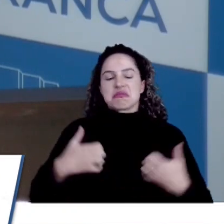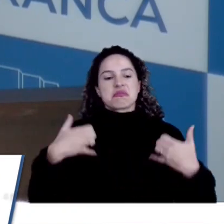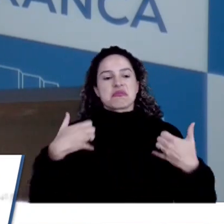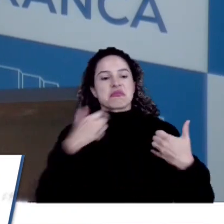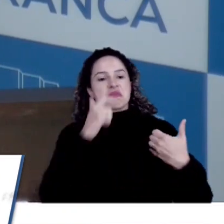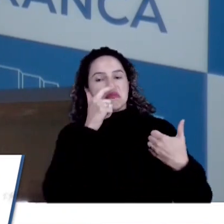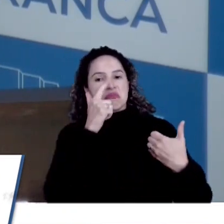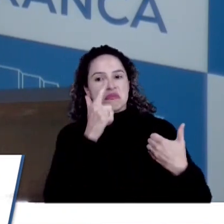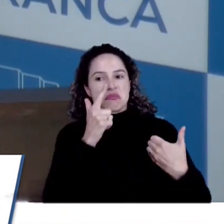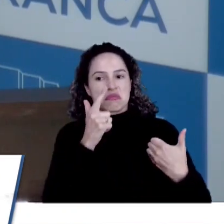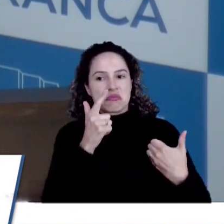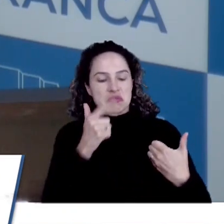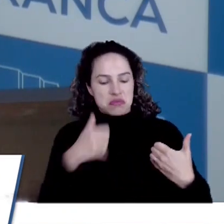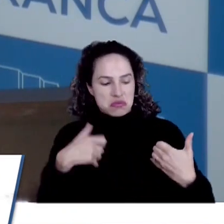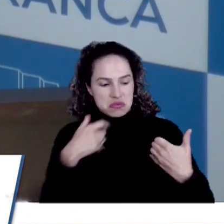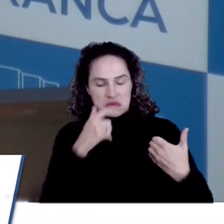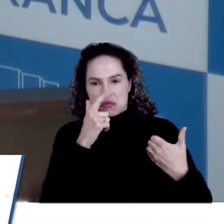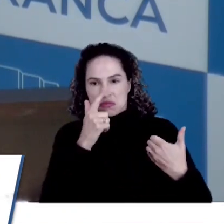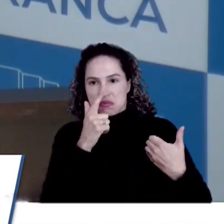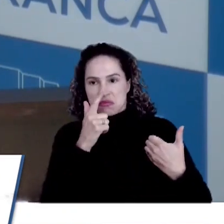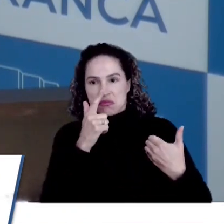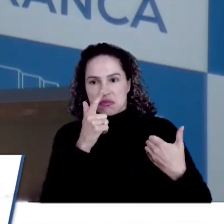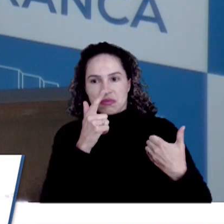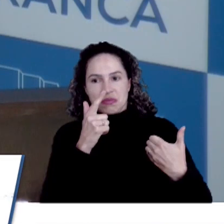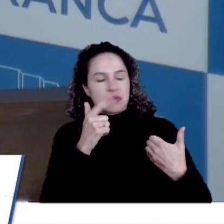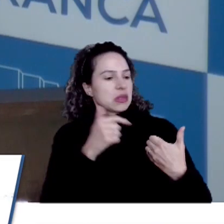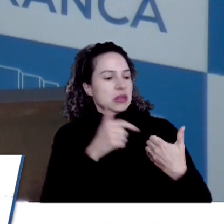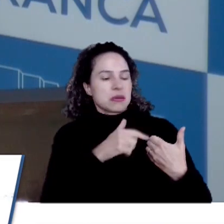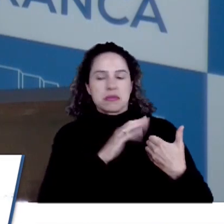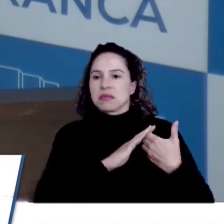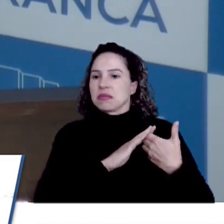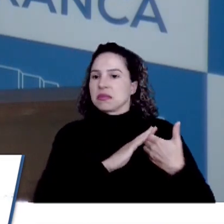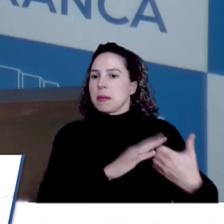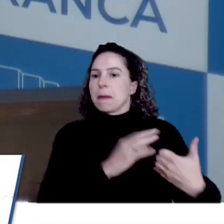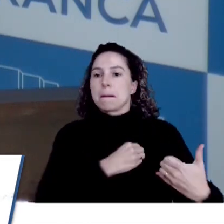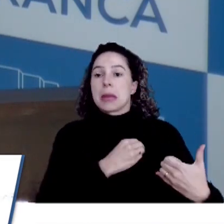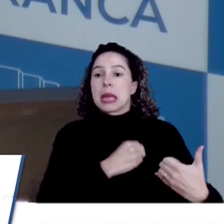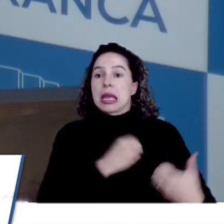E a soberba é o maior dos pecados.